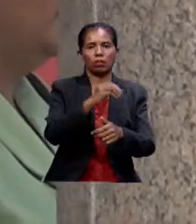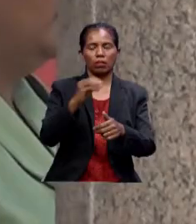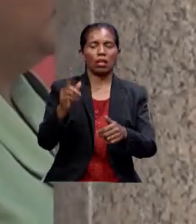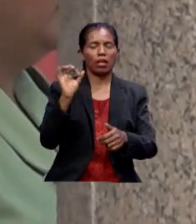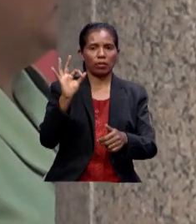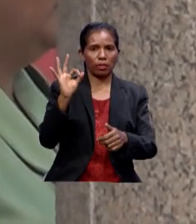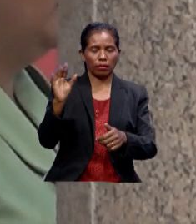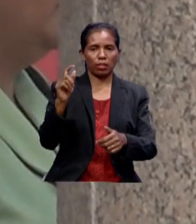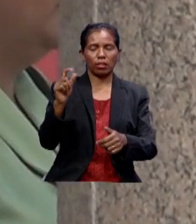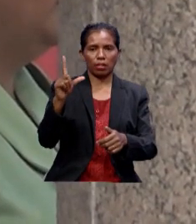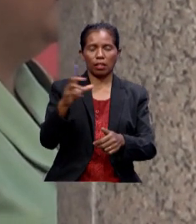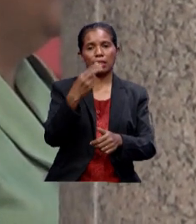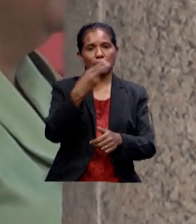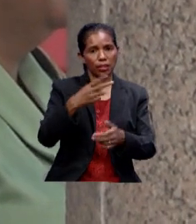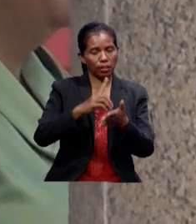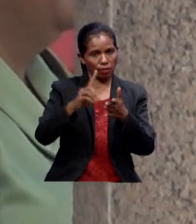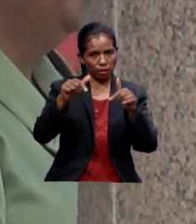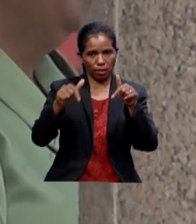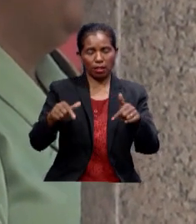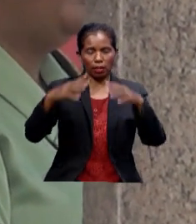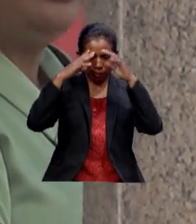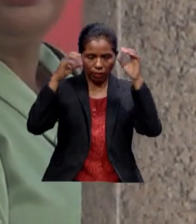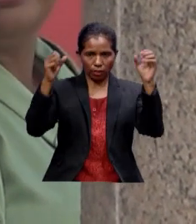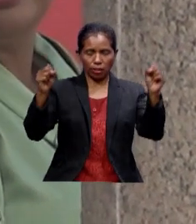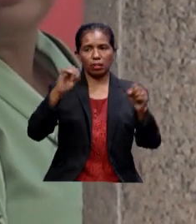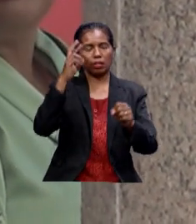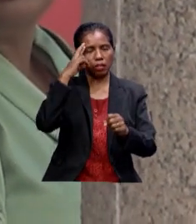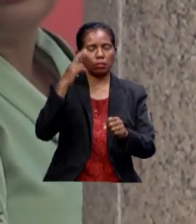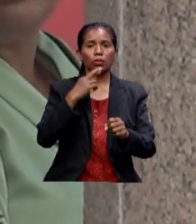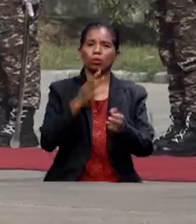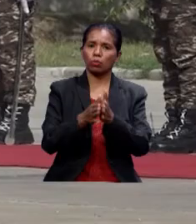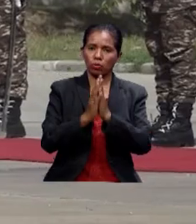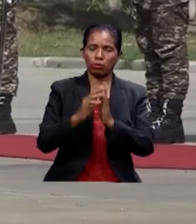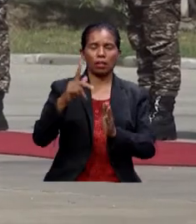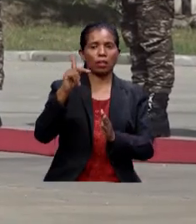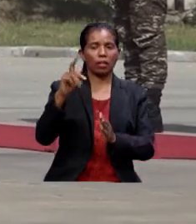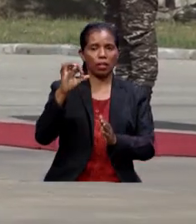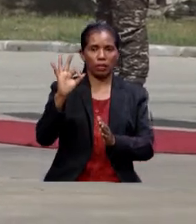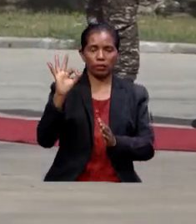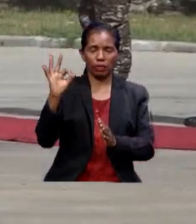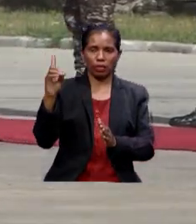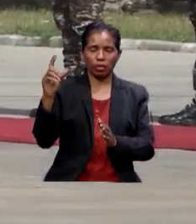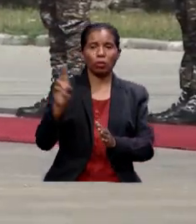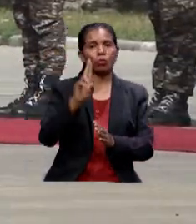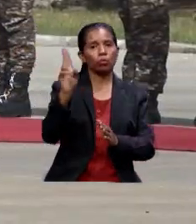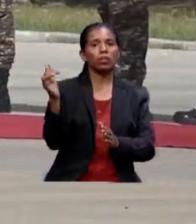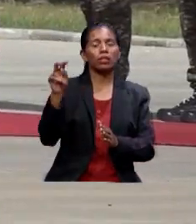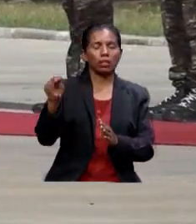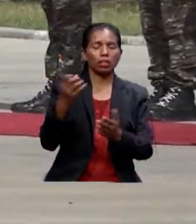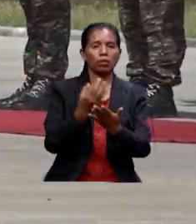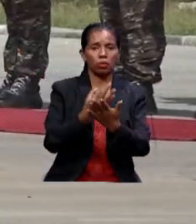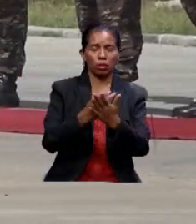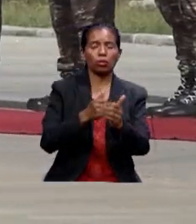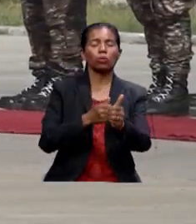Detelli Fatua Dadili, quinta-feira semana ne, Presidente da República José Ramos Horta Rusu FF Detelli, atu utiliza sirne orçamento tuir programa